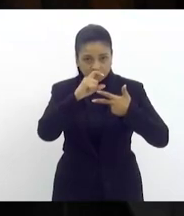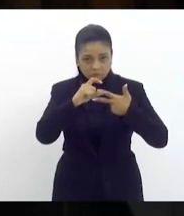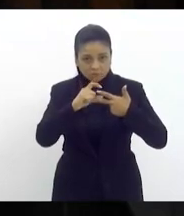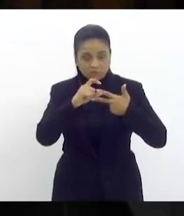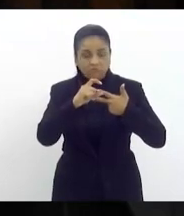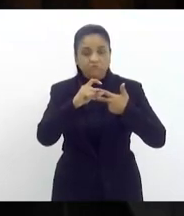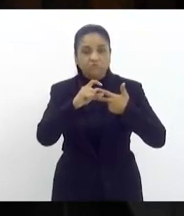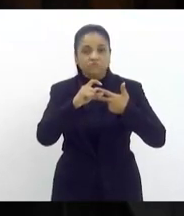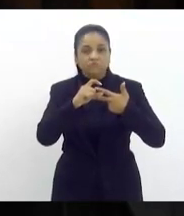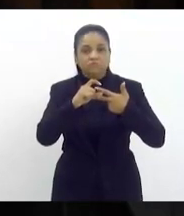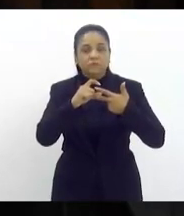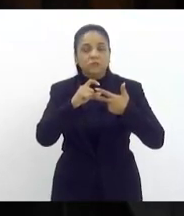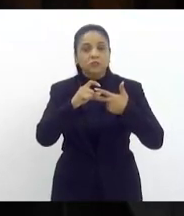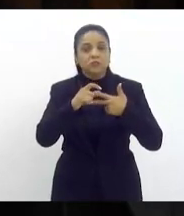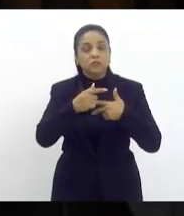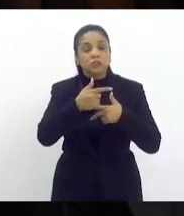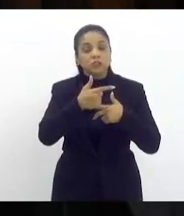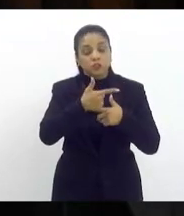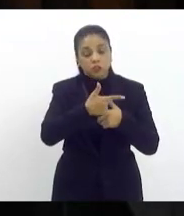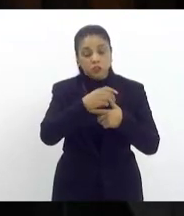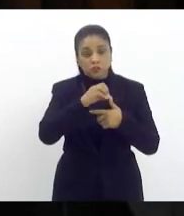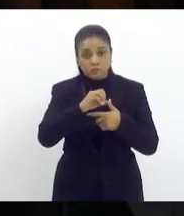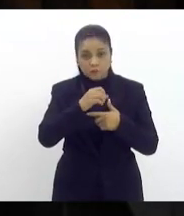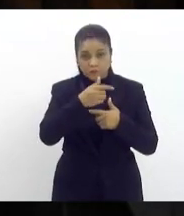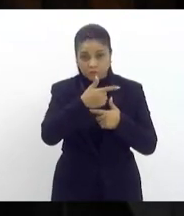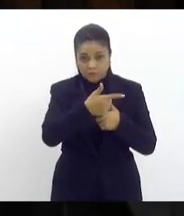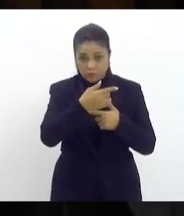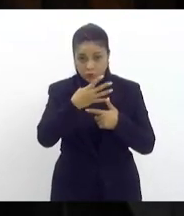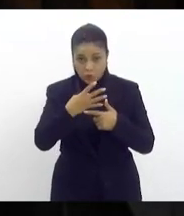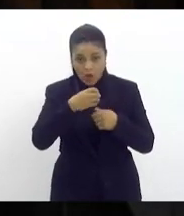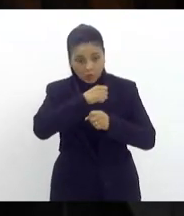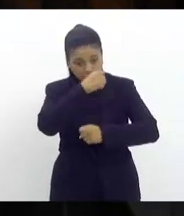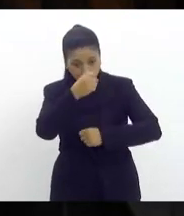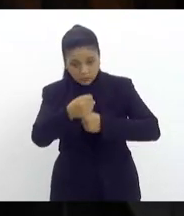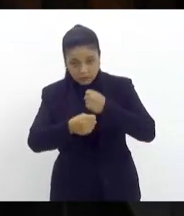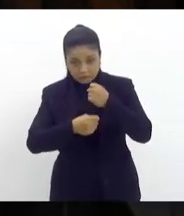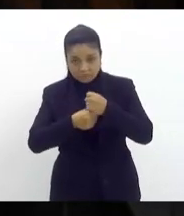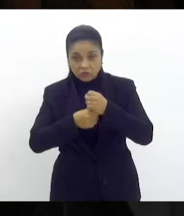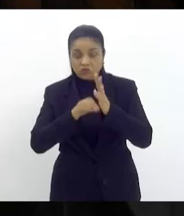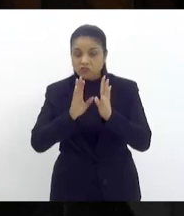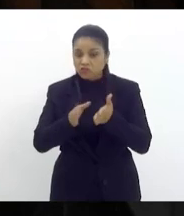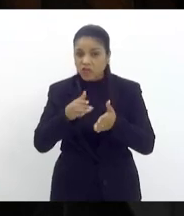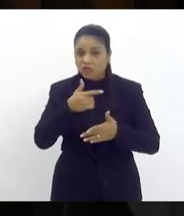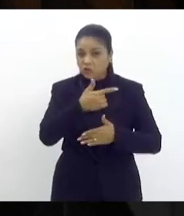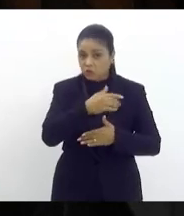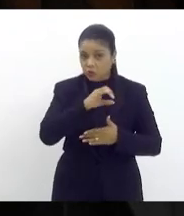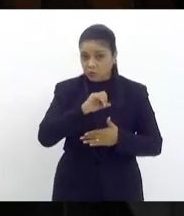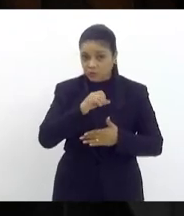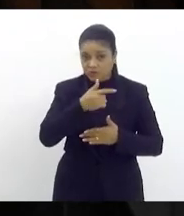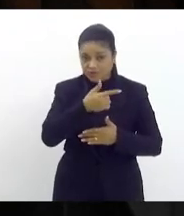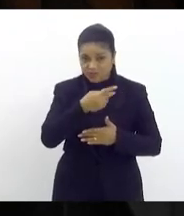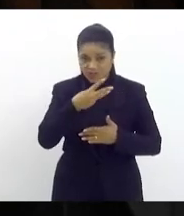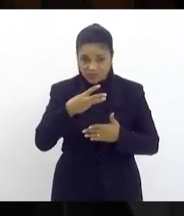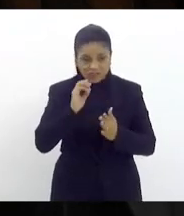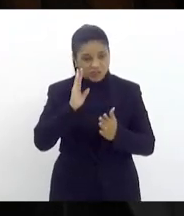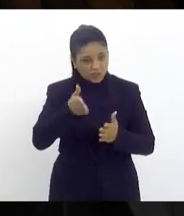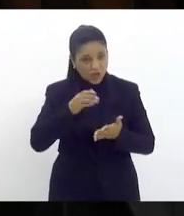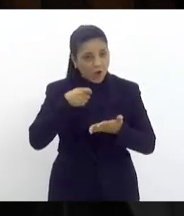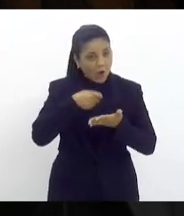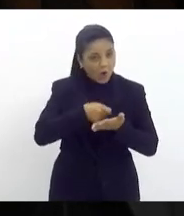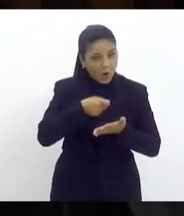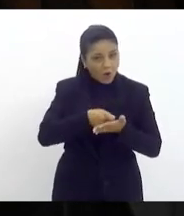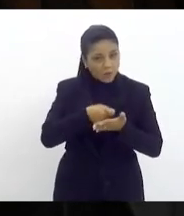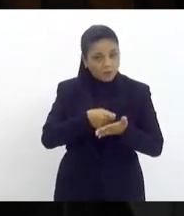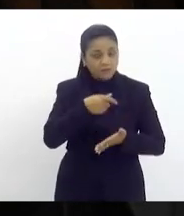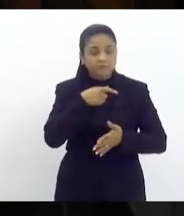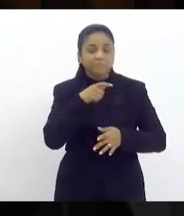exercício de 2024, e porque 2023 já estamos cobrando, gestões junto